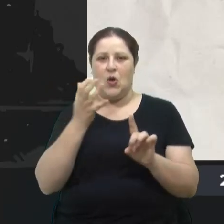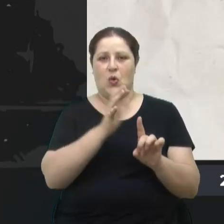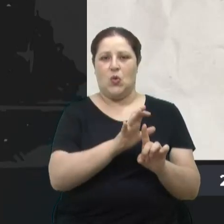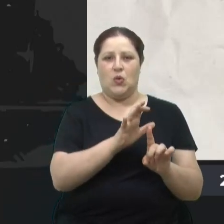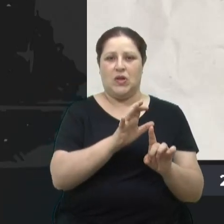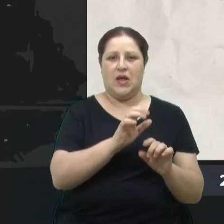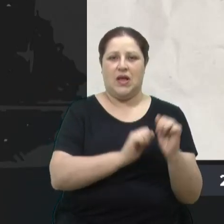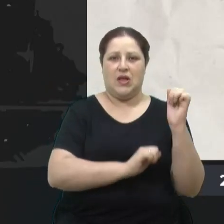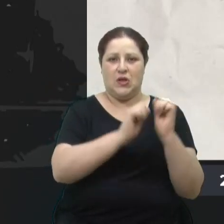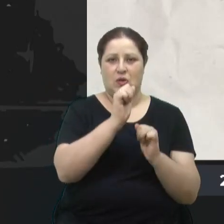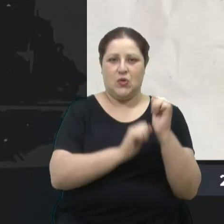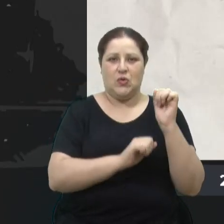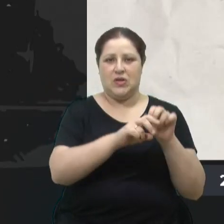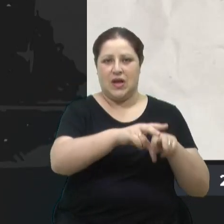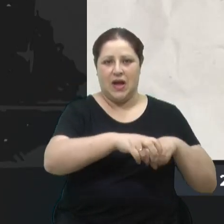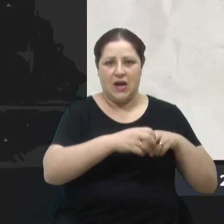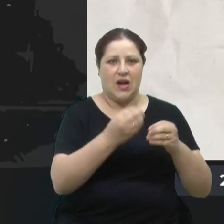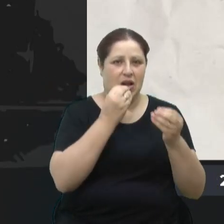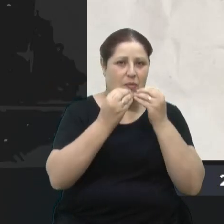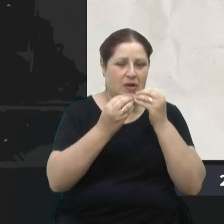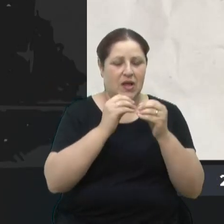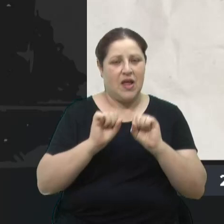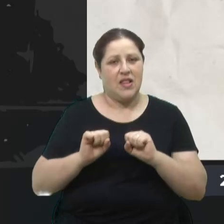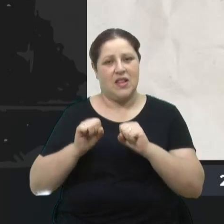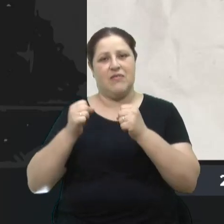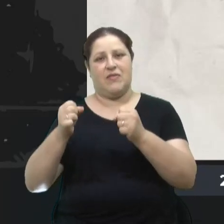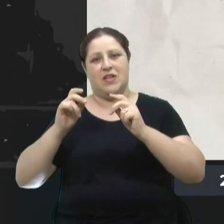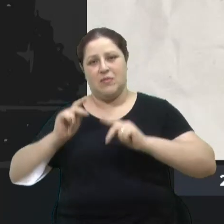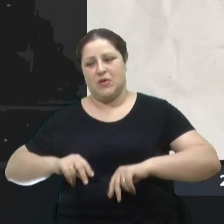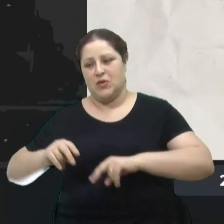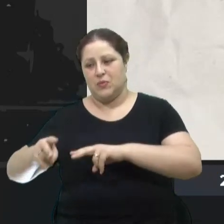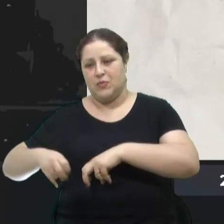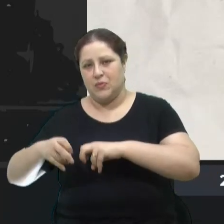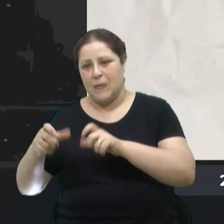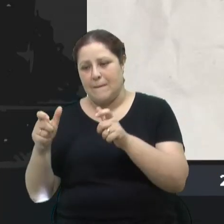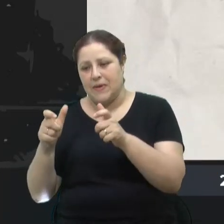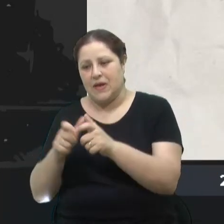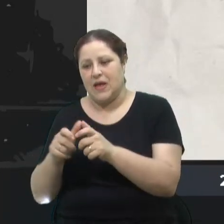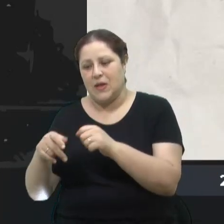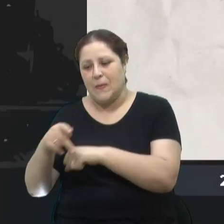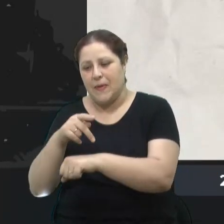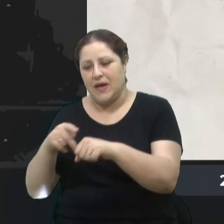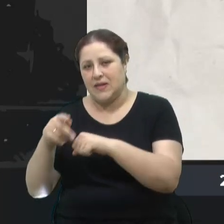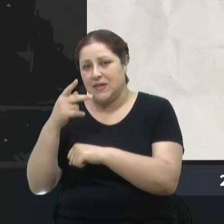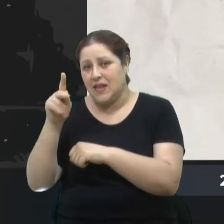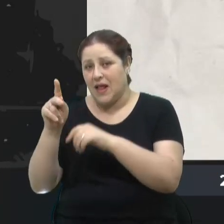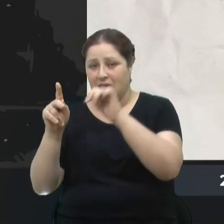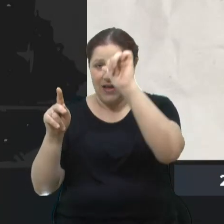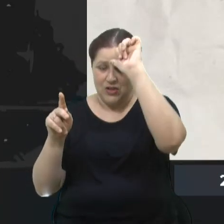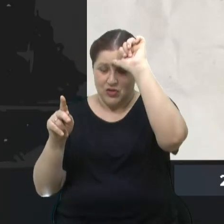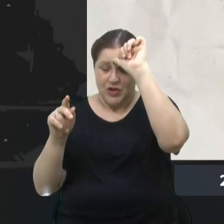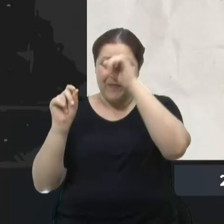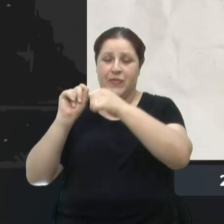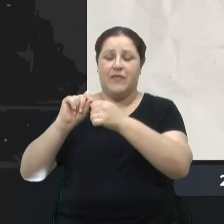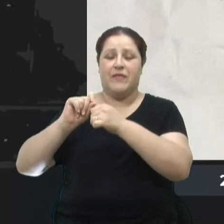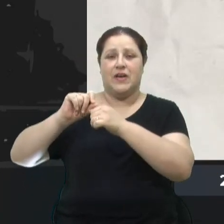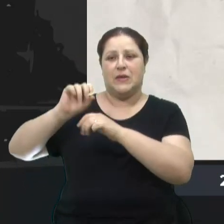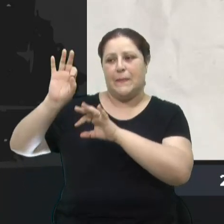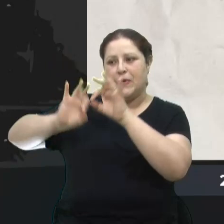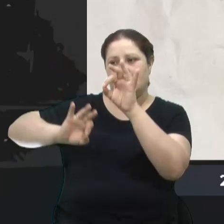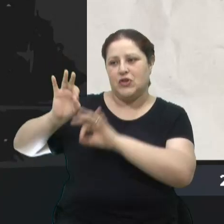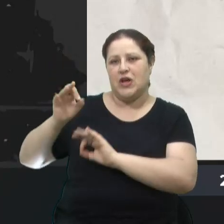agroalimentar, defende os pequenos produtores do seu país, a Índia, e desenvolve um projeto que é exemplo